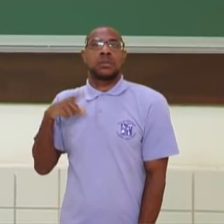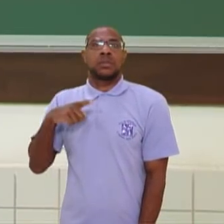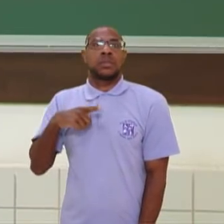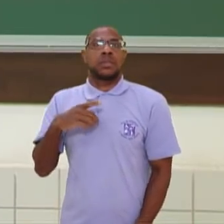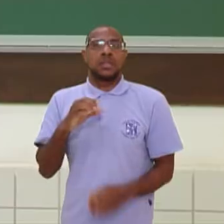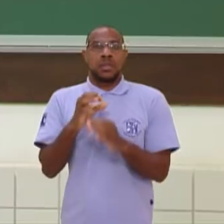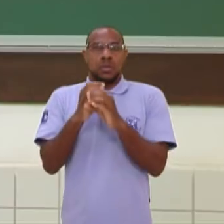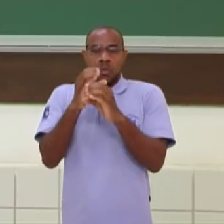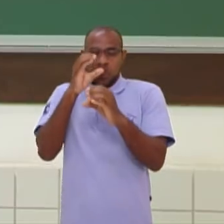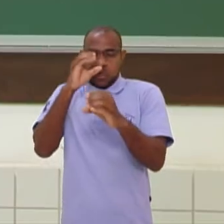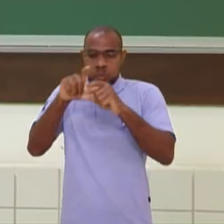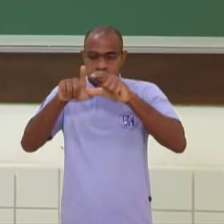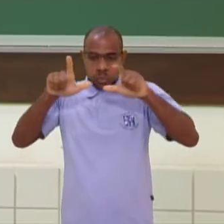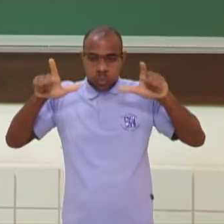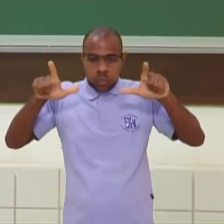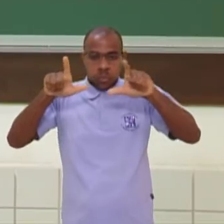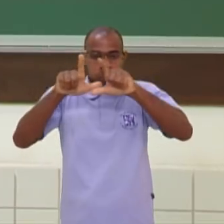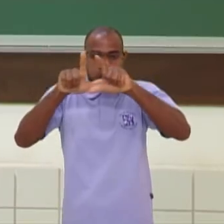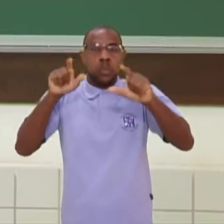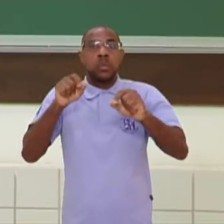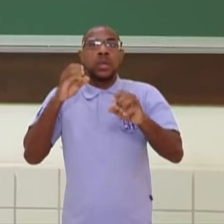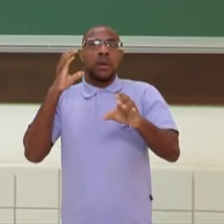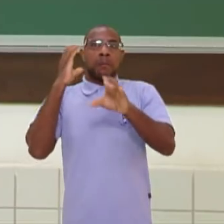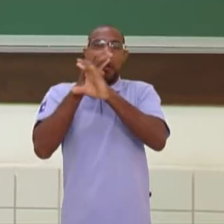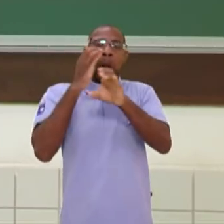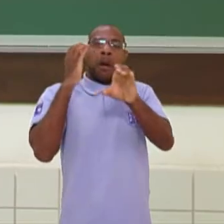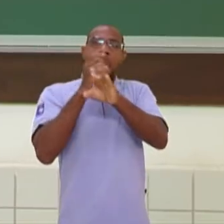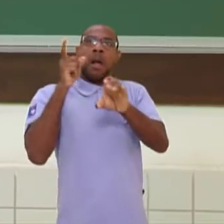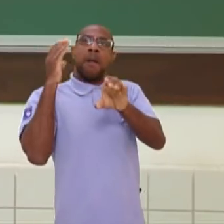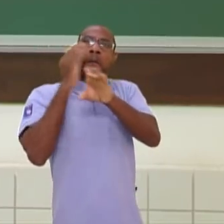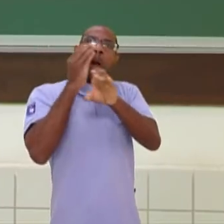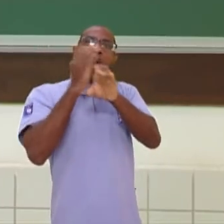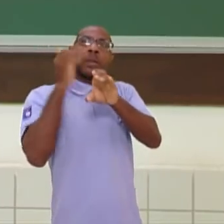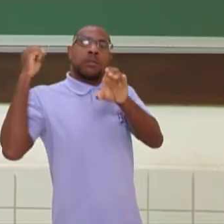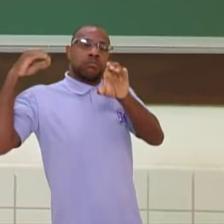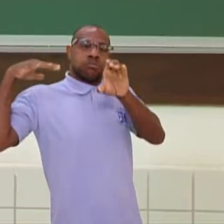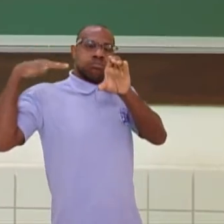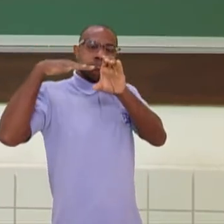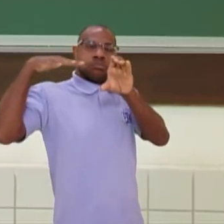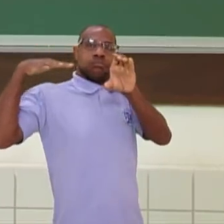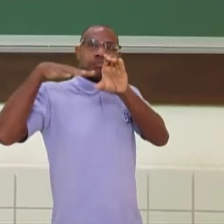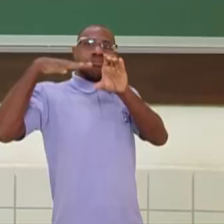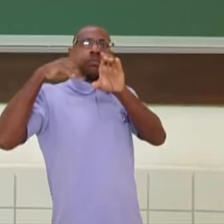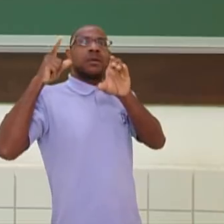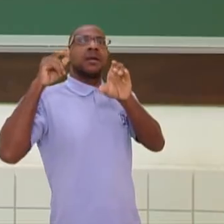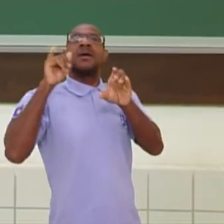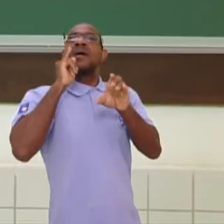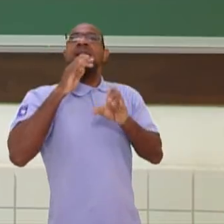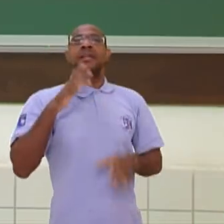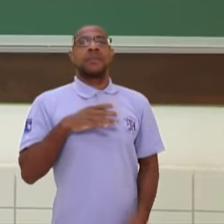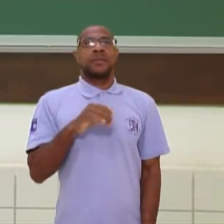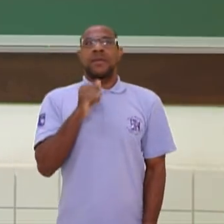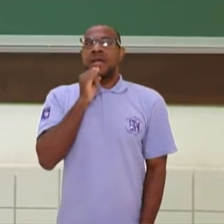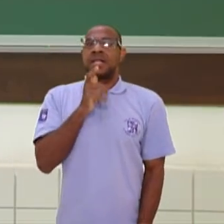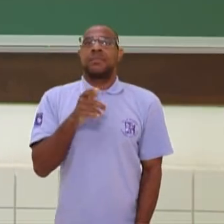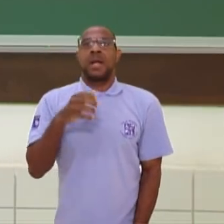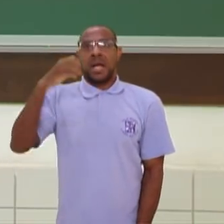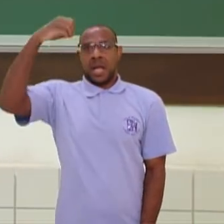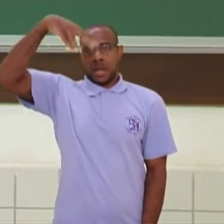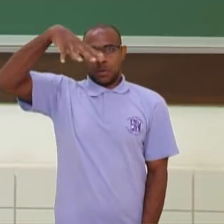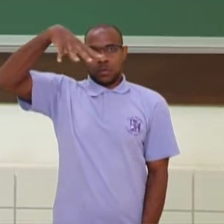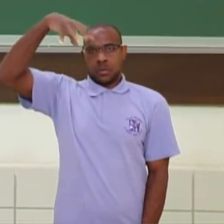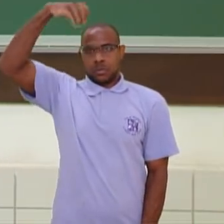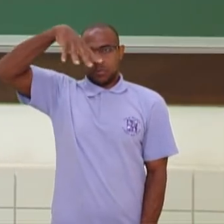de 270 graus, ela bloqueia a passagem. Como que acontece? Então, a luz ela está vindo nesse sentido, ó, está vindo assim